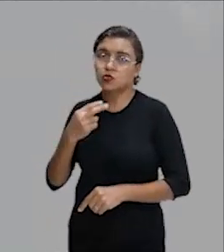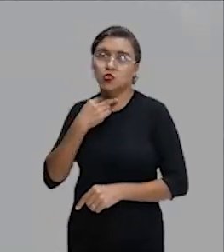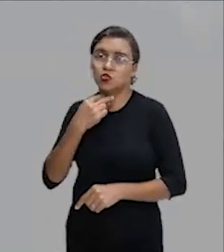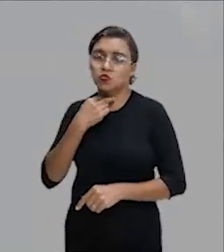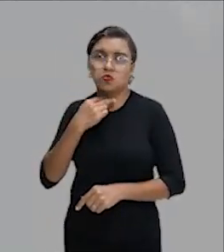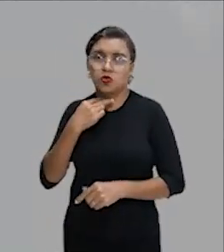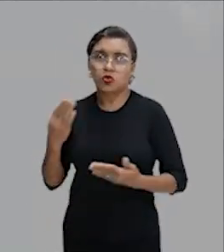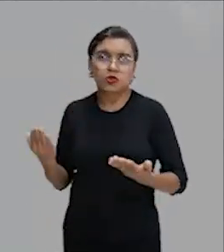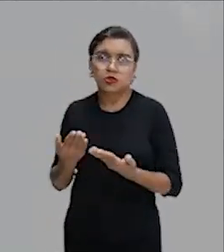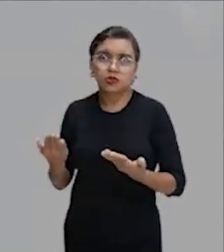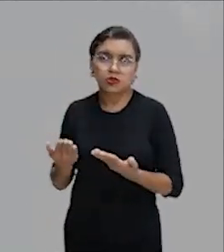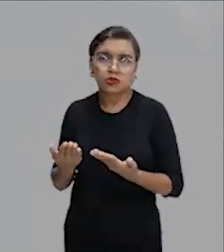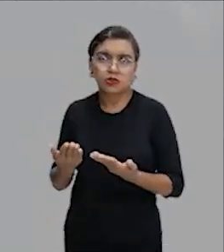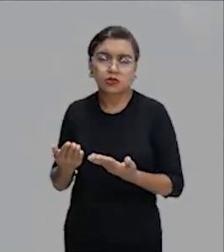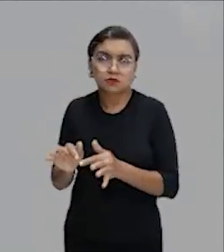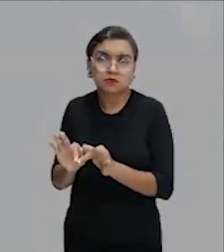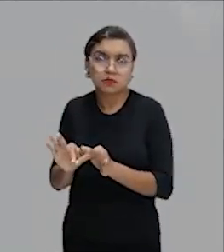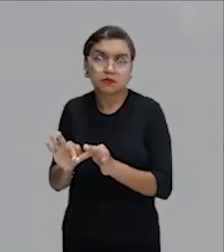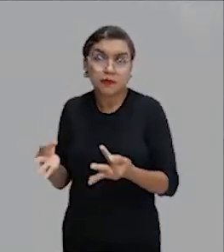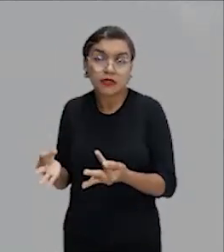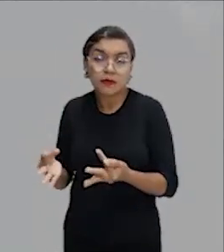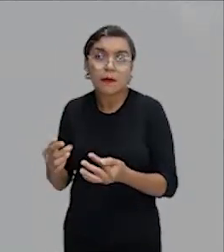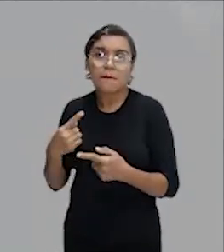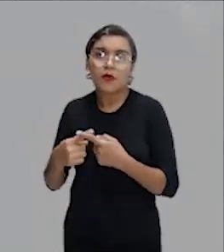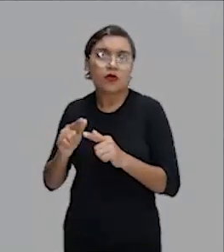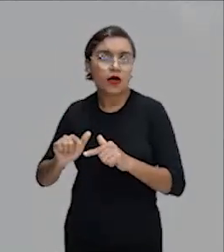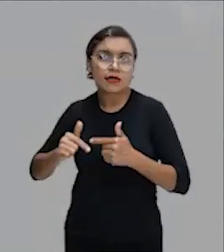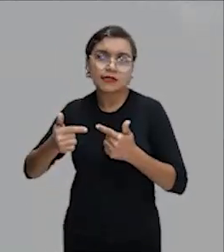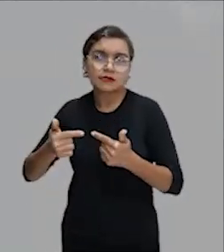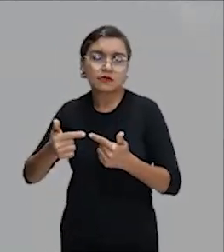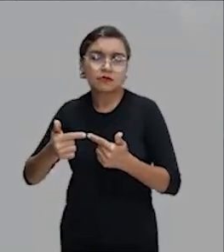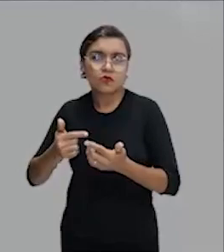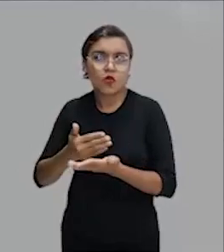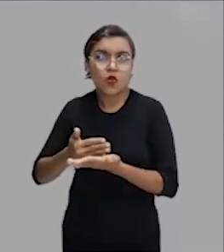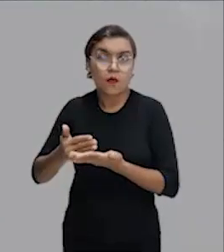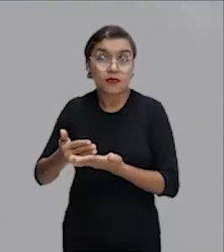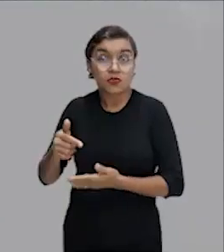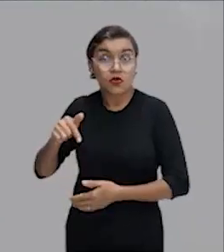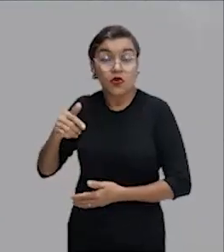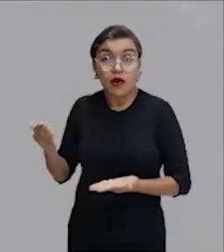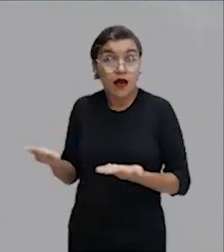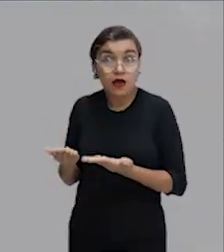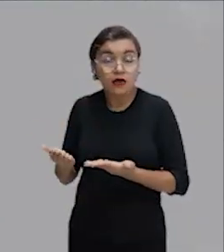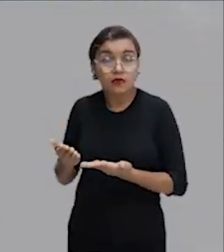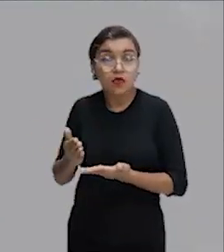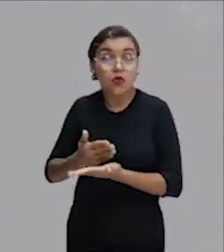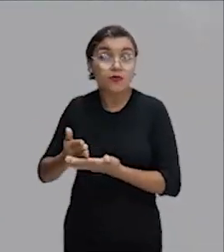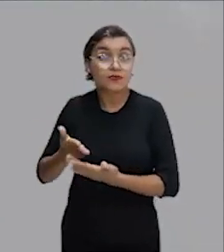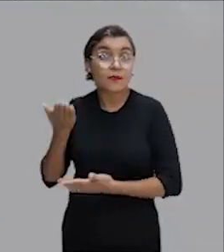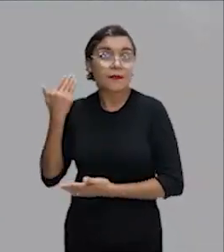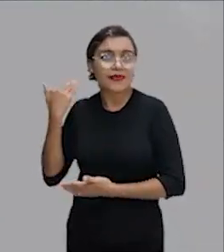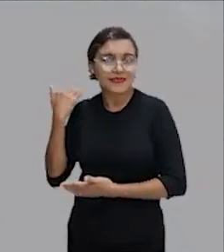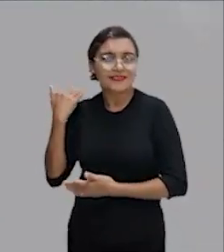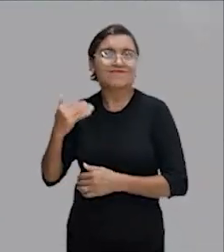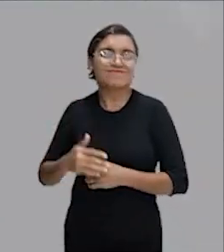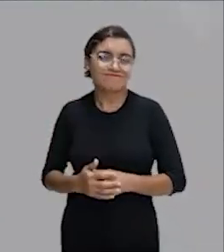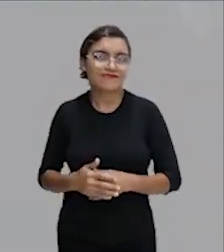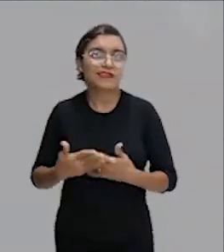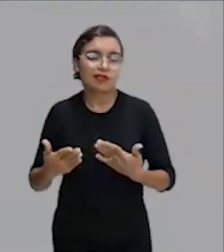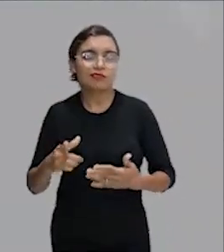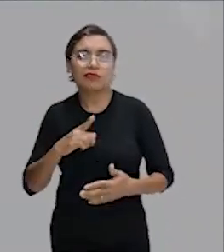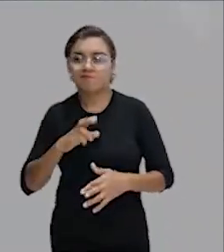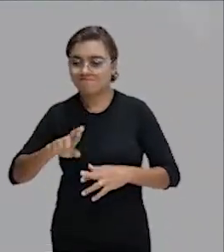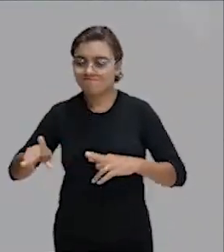simple present, que é o presente simples, porque essa ação não começou no tempo presente, ela é uma ação que começou no passado. Tá bom? Por isso que tem